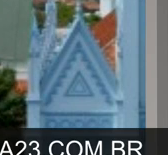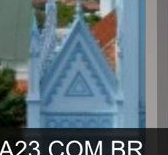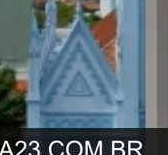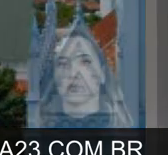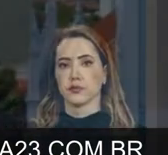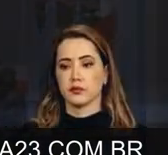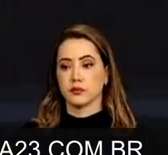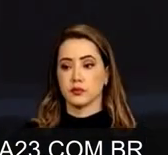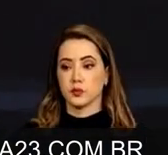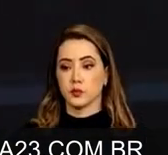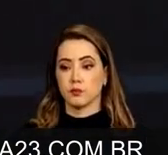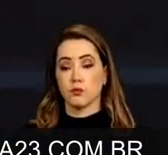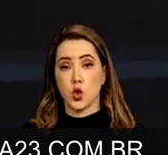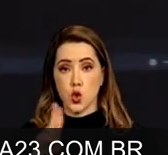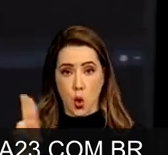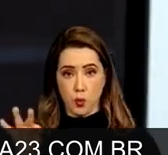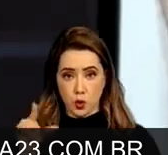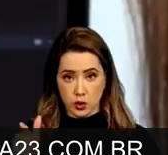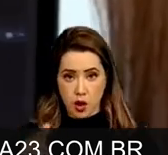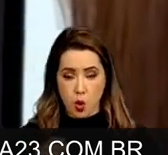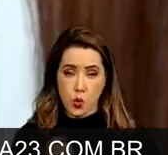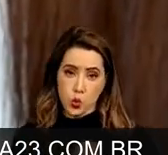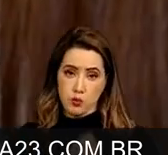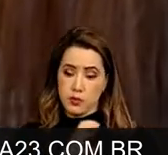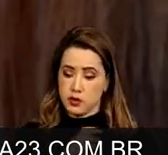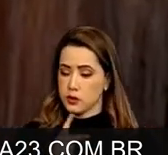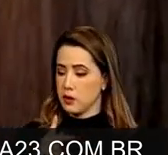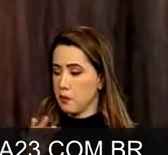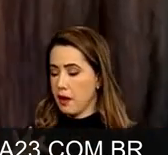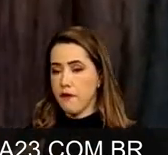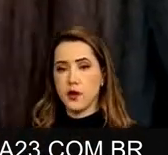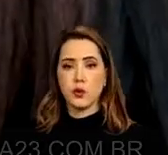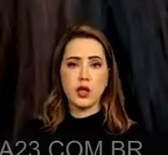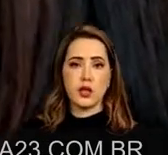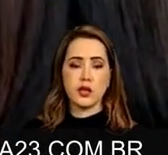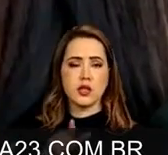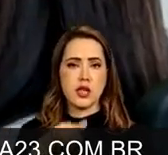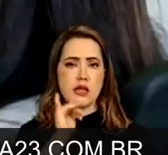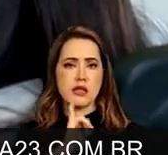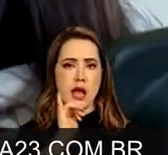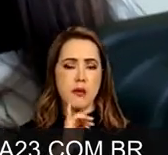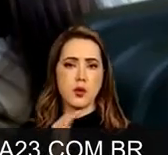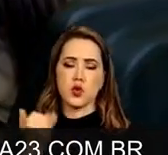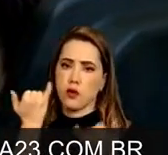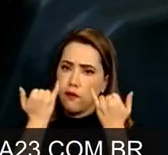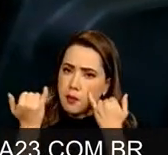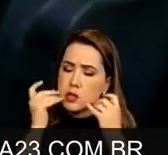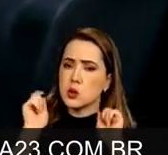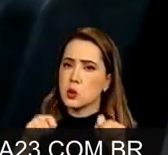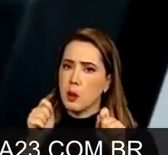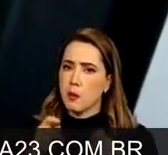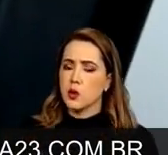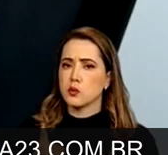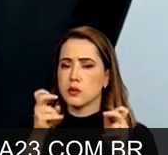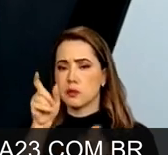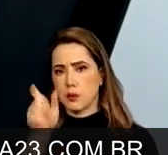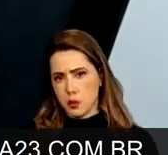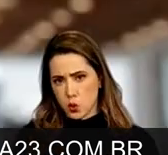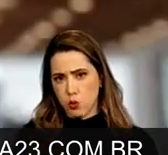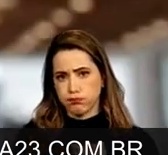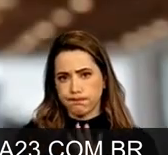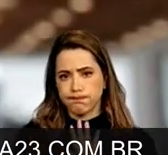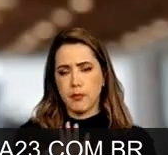reportagem. Nome completo, número de CPF e o endereço são exemplos de dados que podem identificar uma